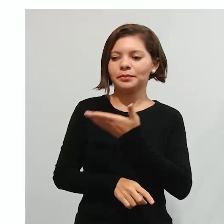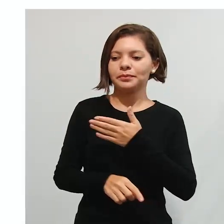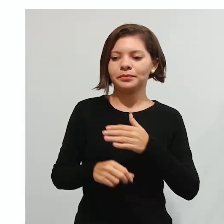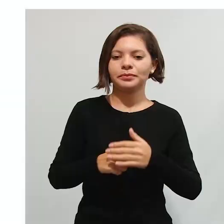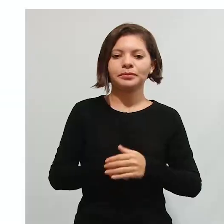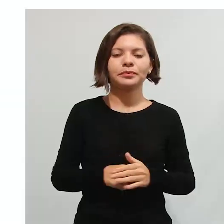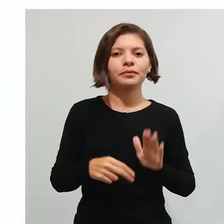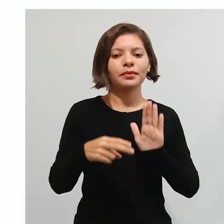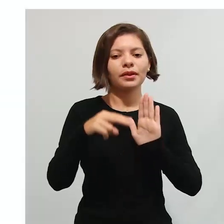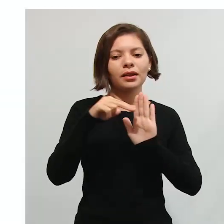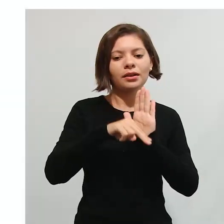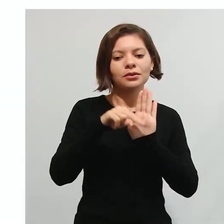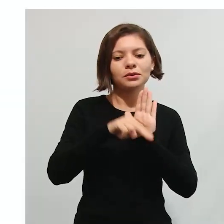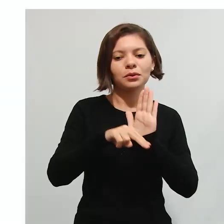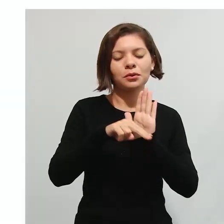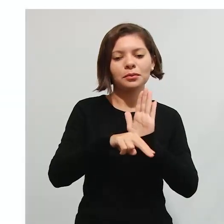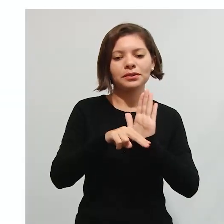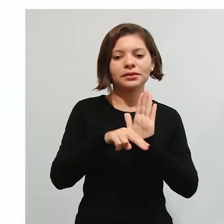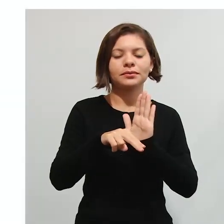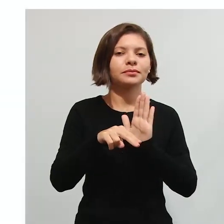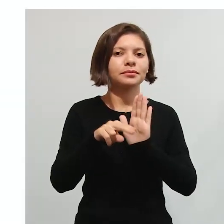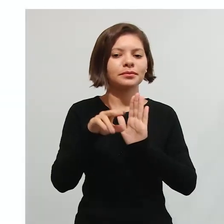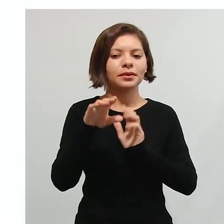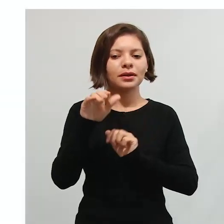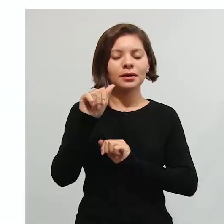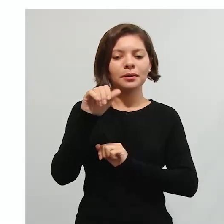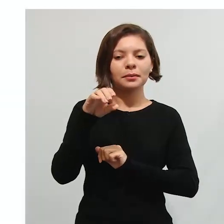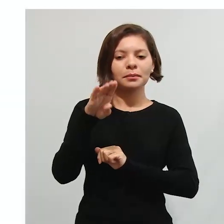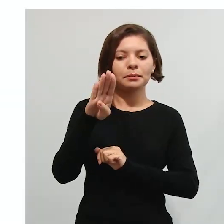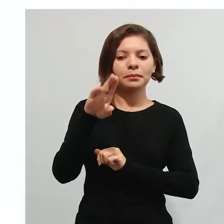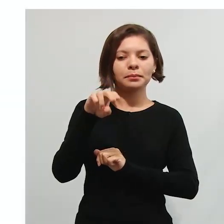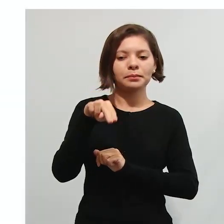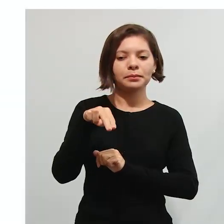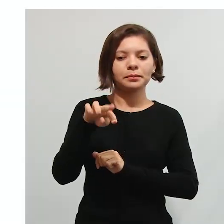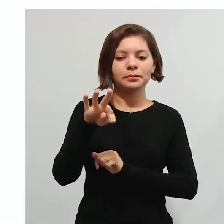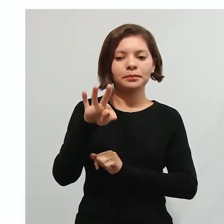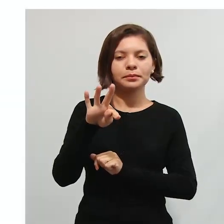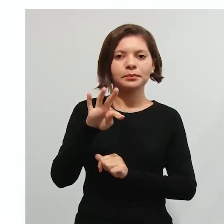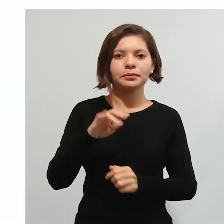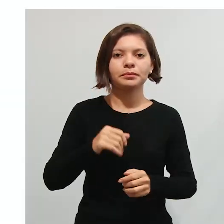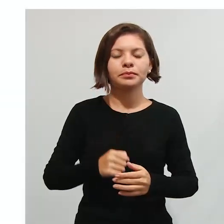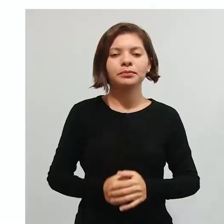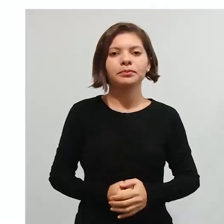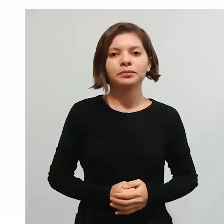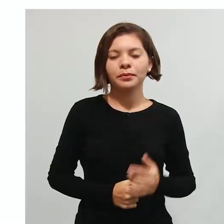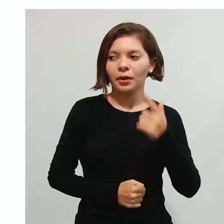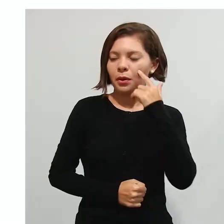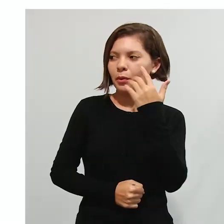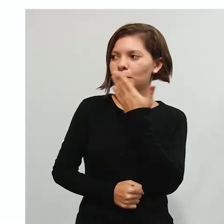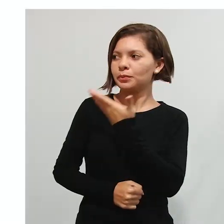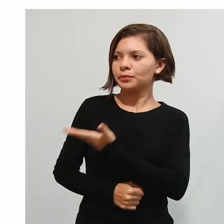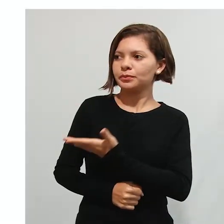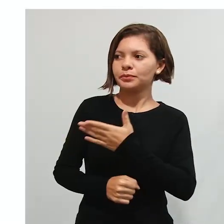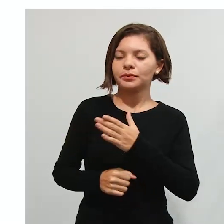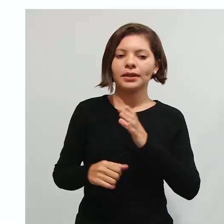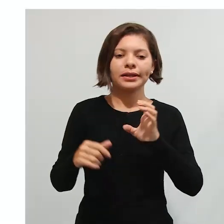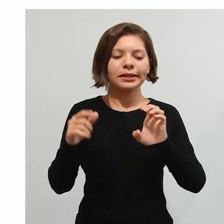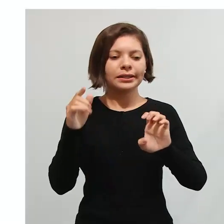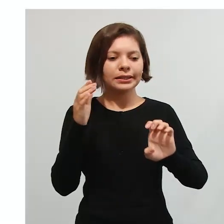essas com essas normin a bnt né então a gente tem as margens eh corretas né Essas essas